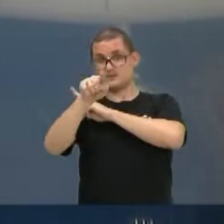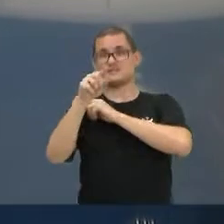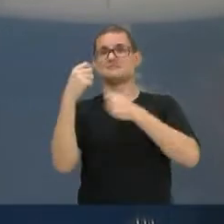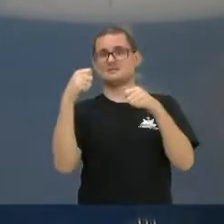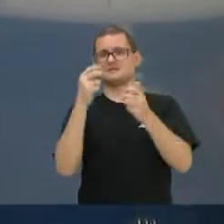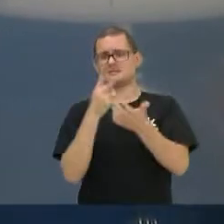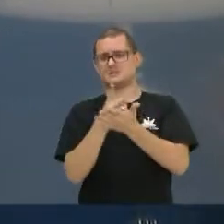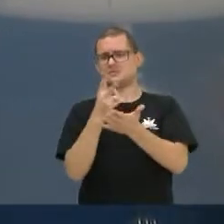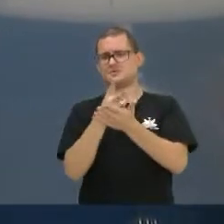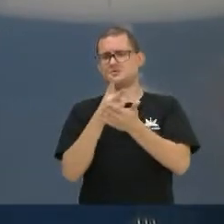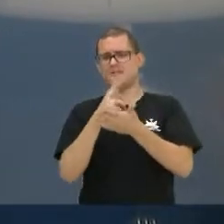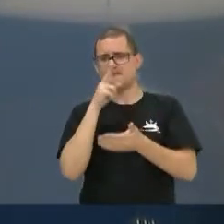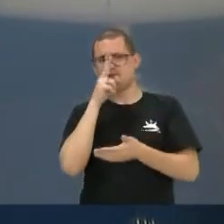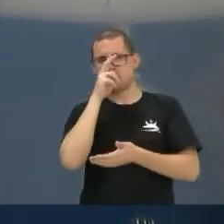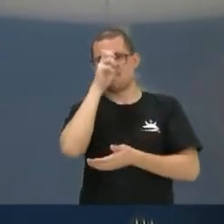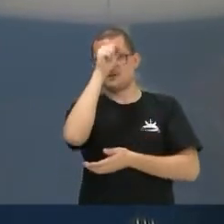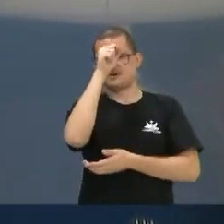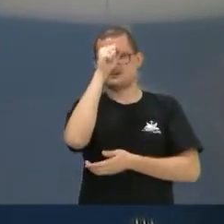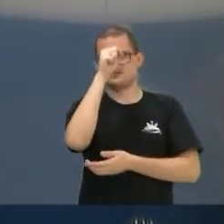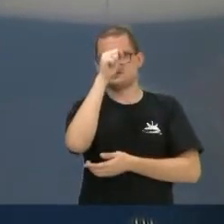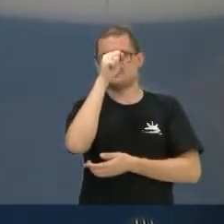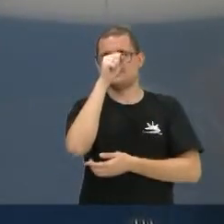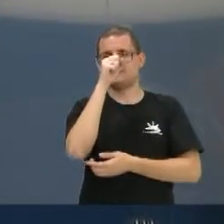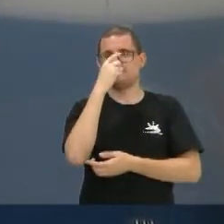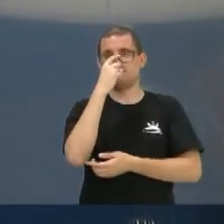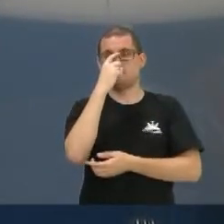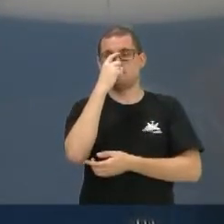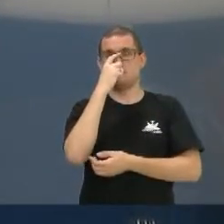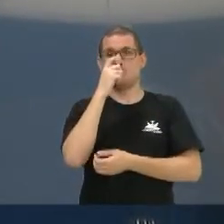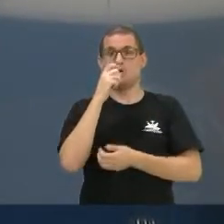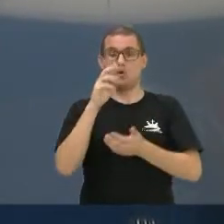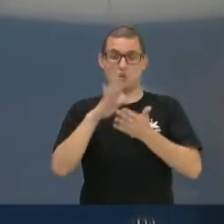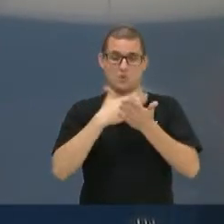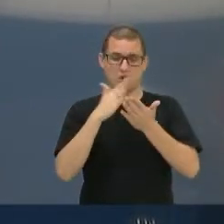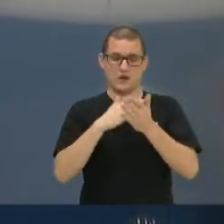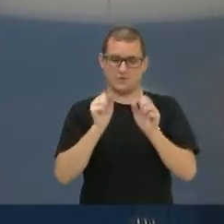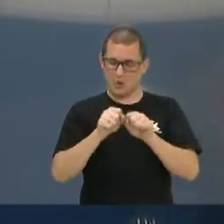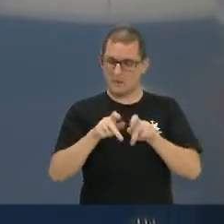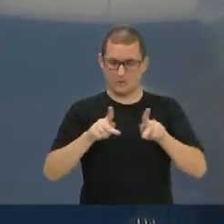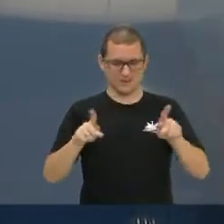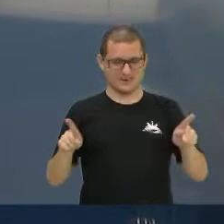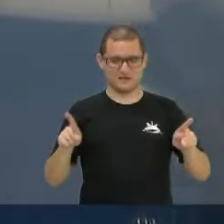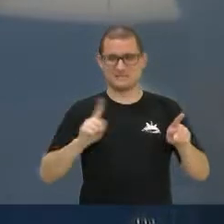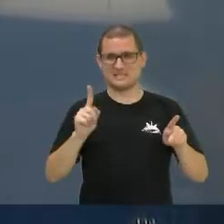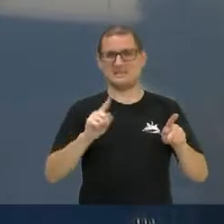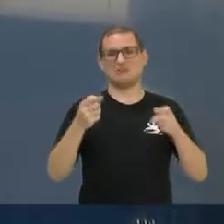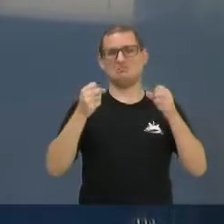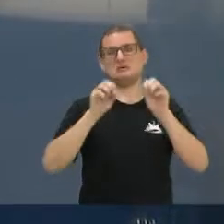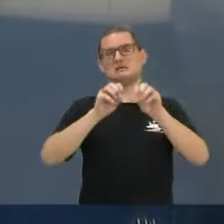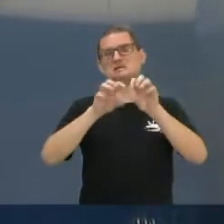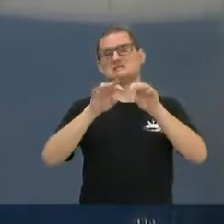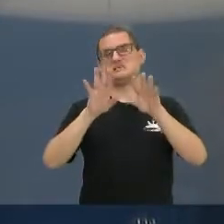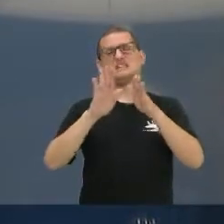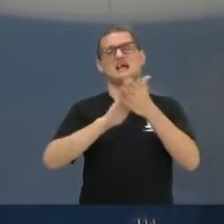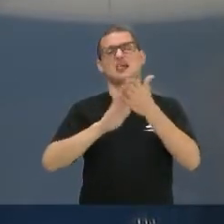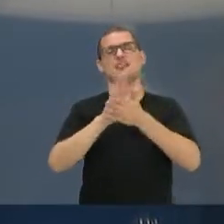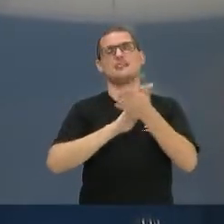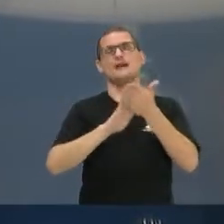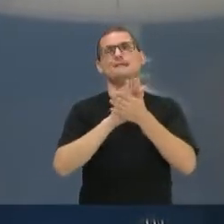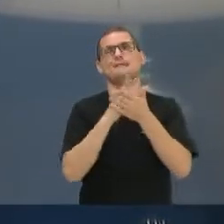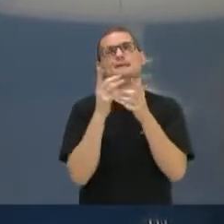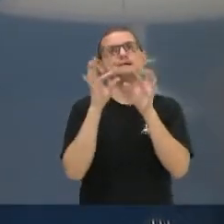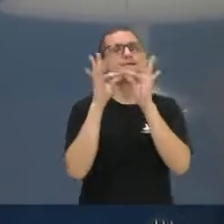o livro do apocalipse não propõe nenhuma solução adocicada e nem os evangelhos